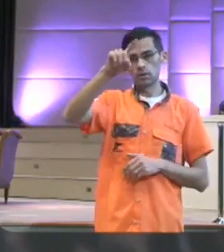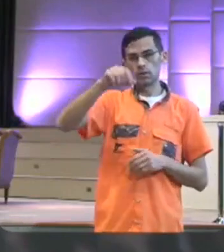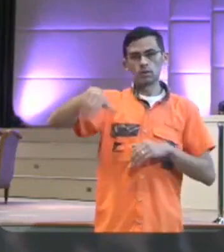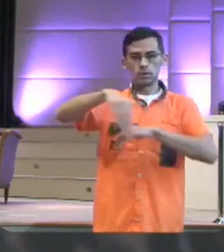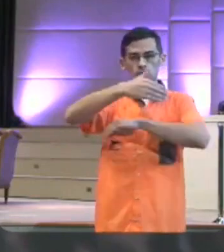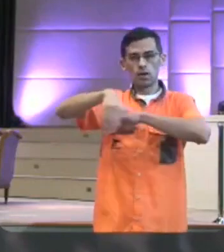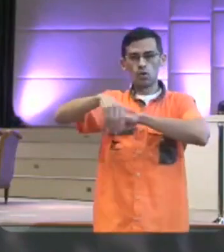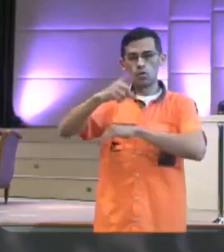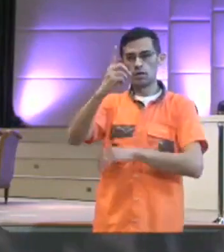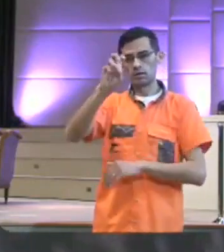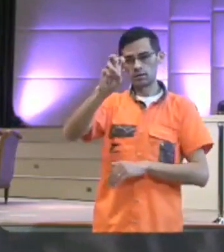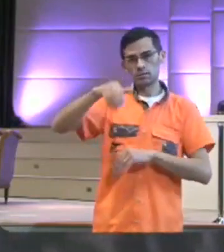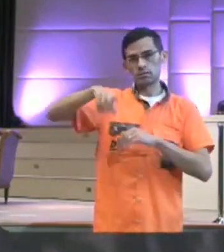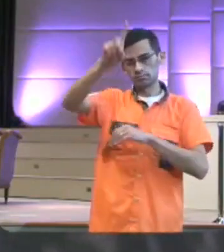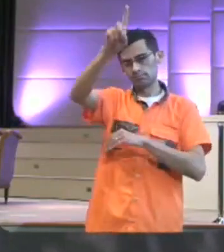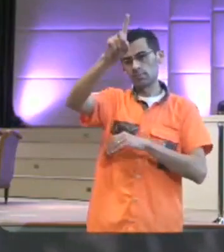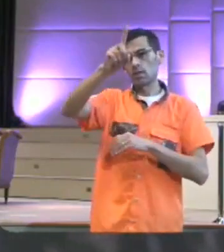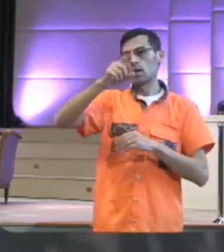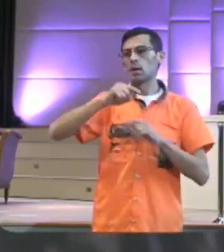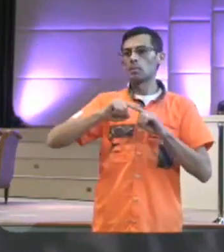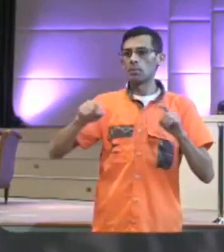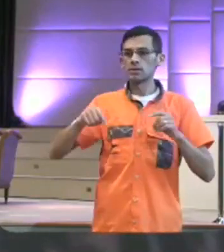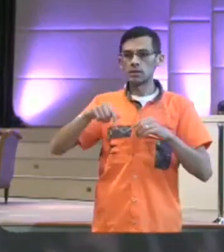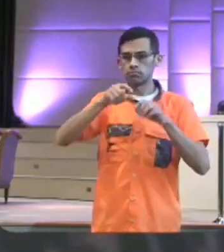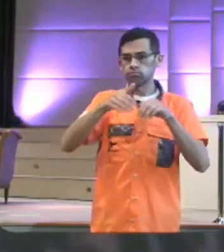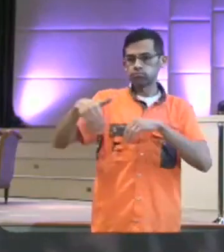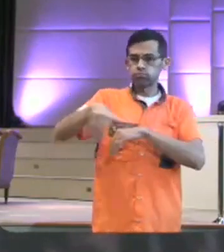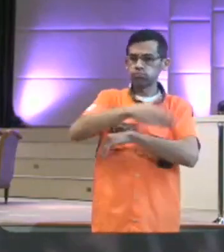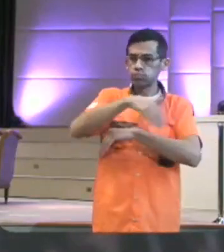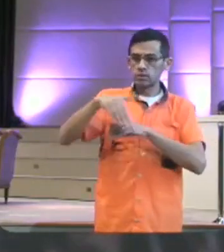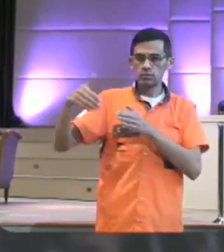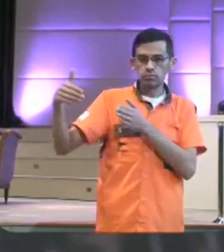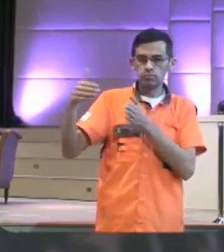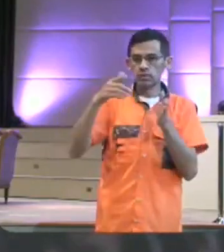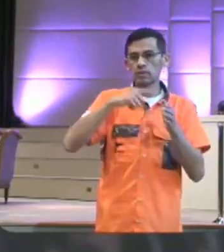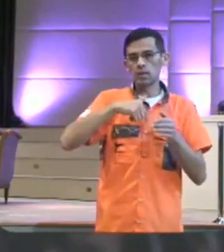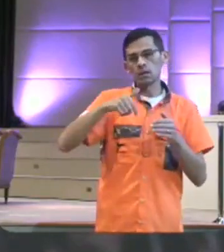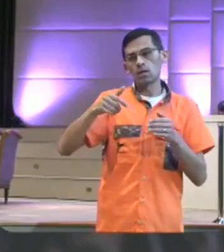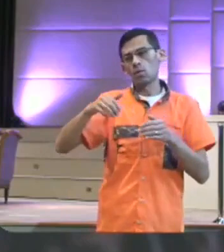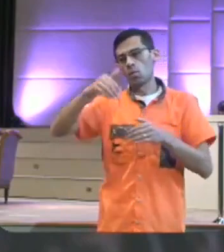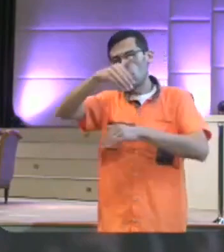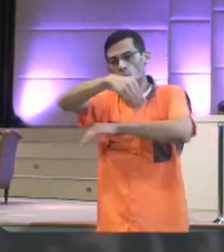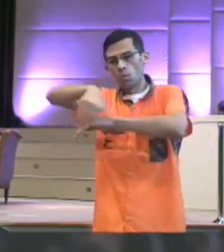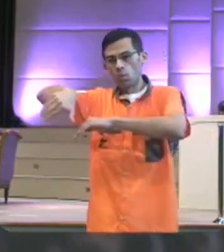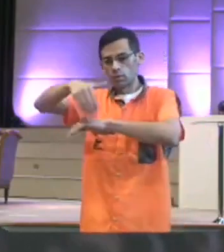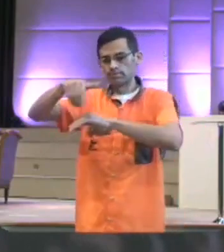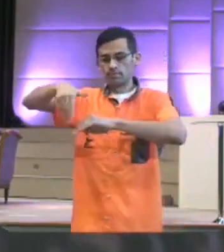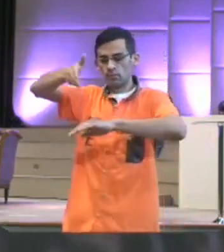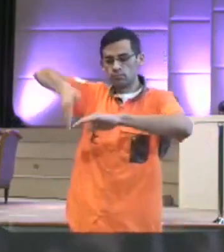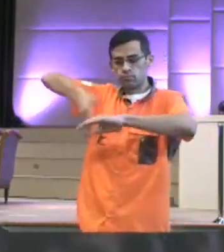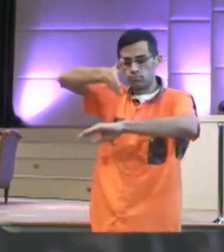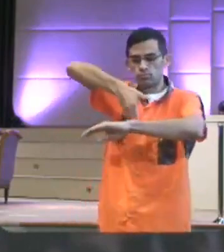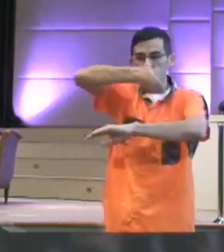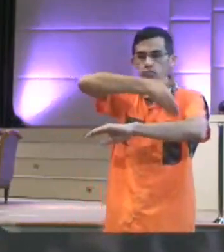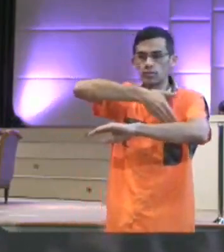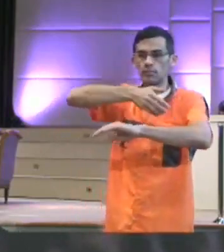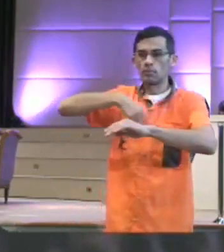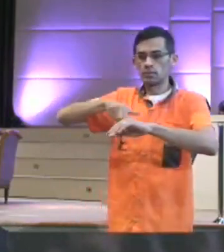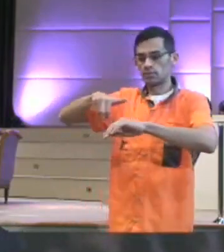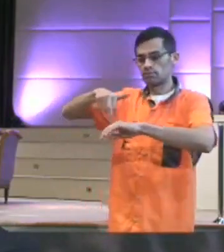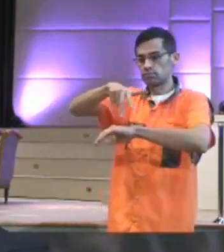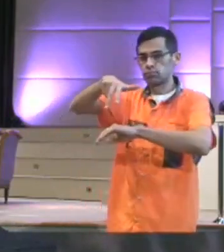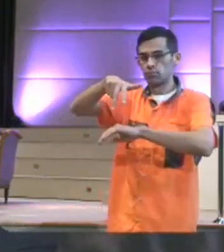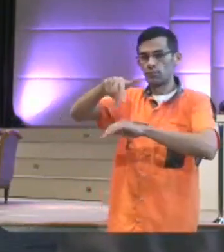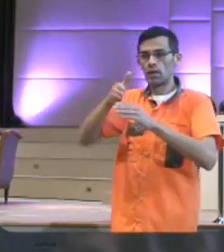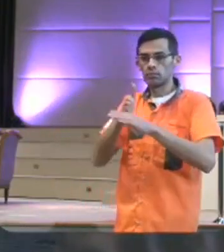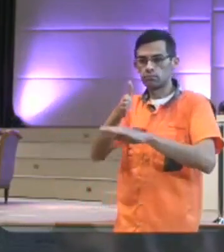no calçadão da 15, e o calçadão da 15 tem algumas ruas que cortam o calçadão, que você tem que